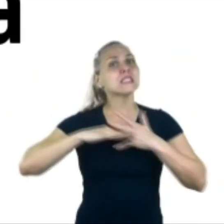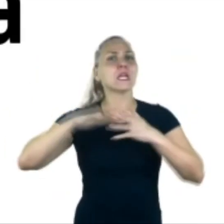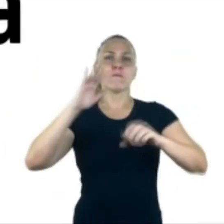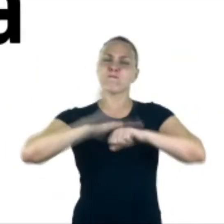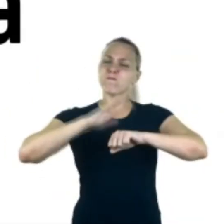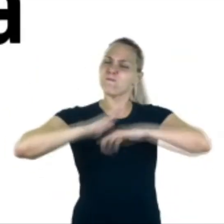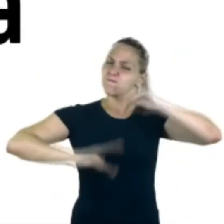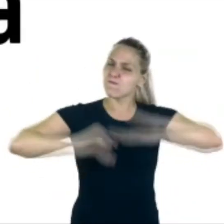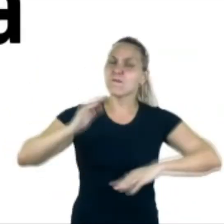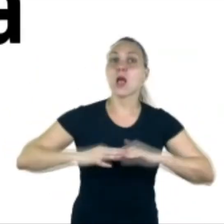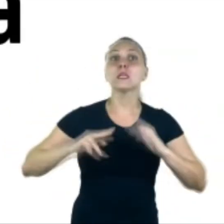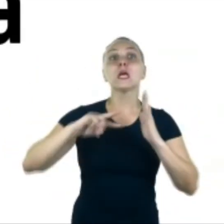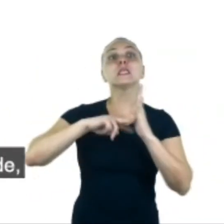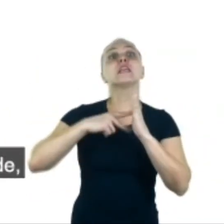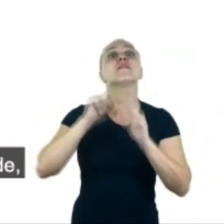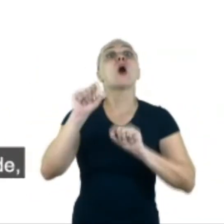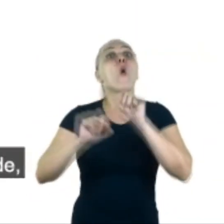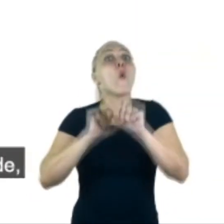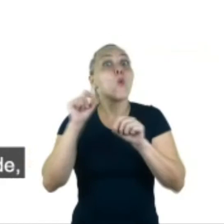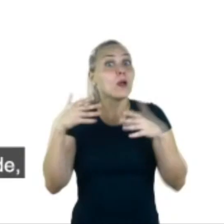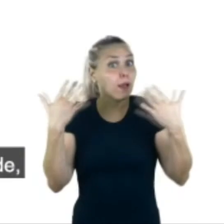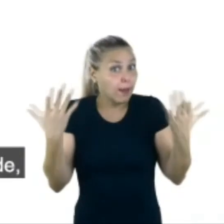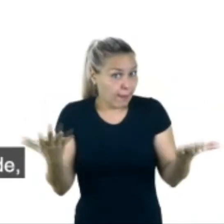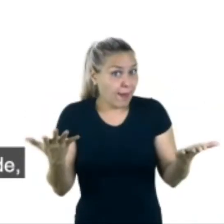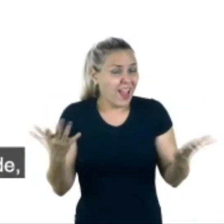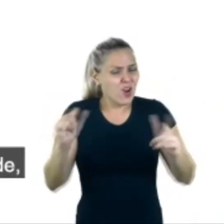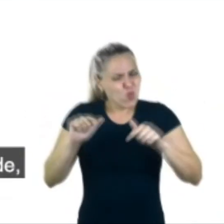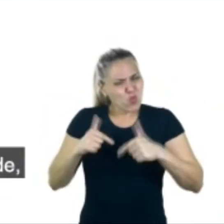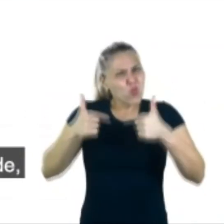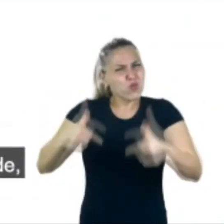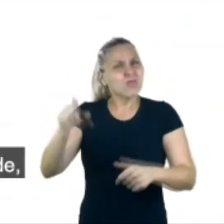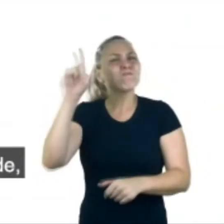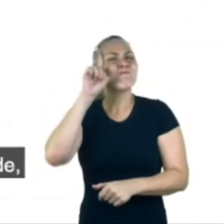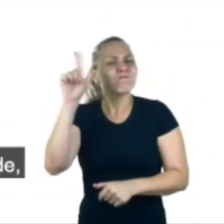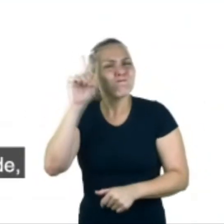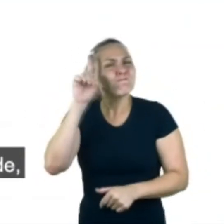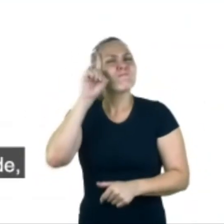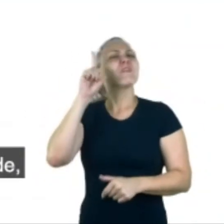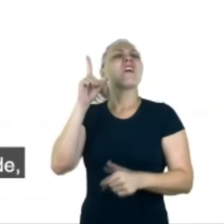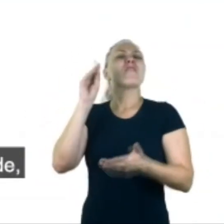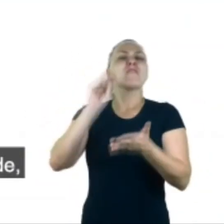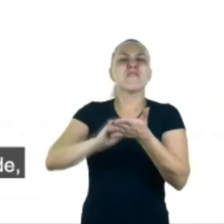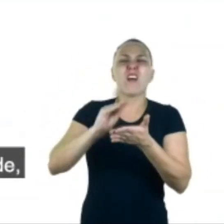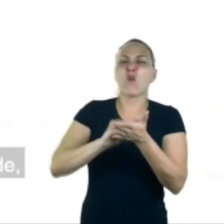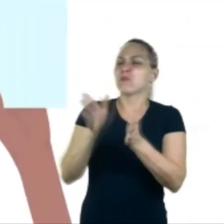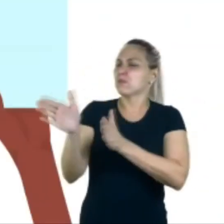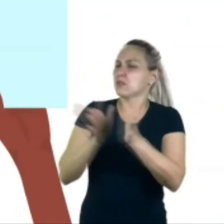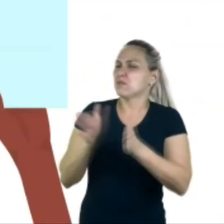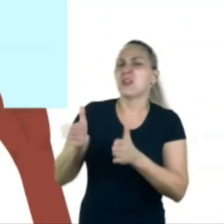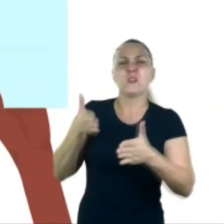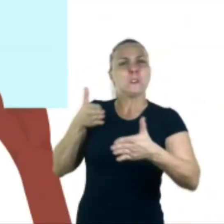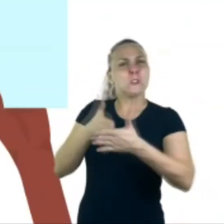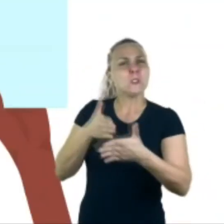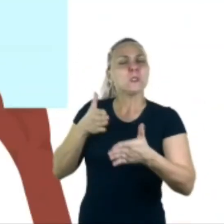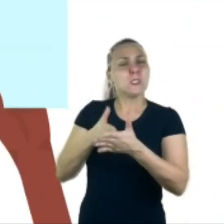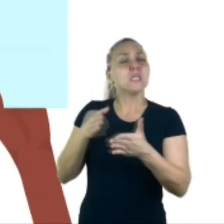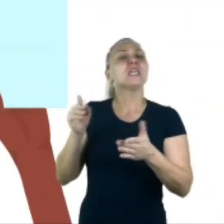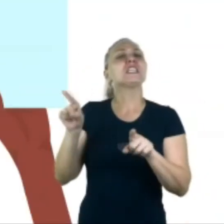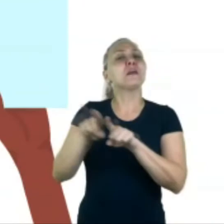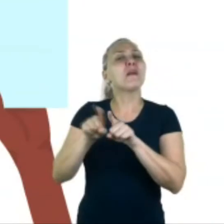Mas isso, na prática, significa lutar diariamente contra a falta de acessibilidade, de oportunidades